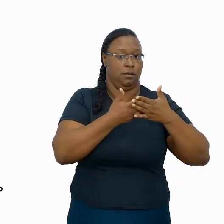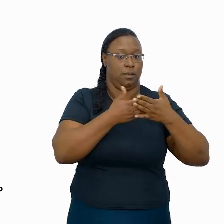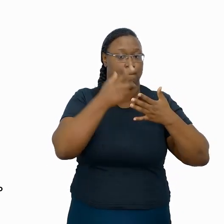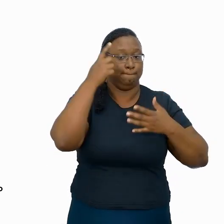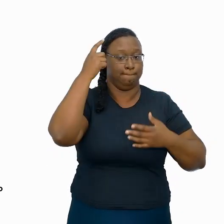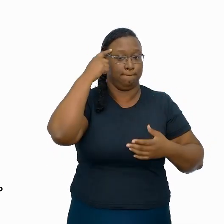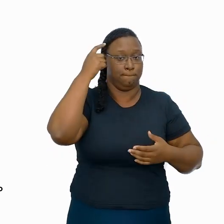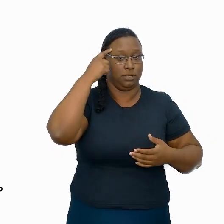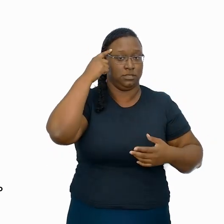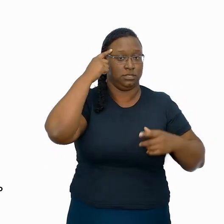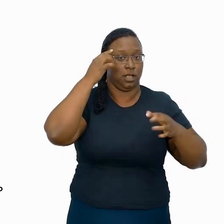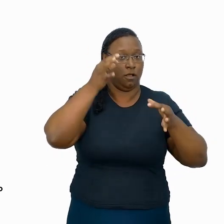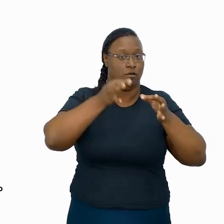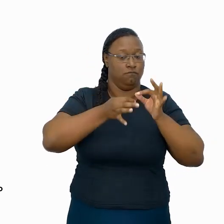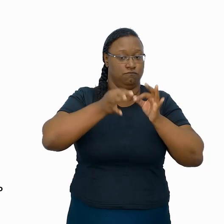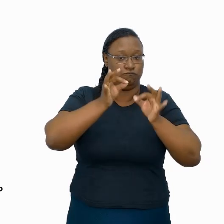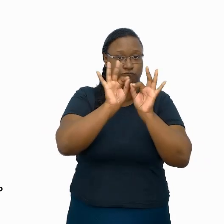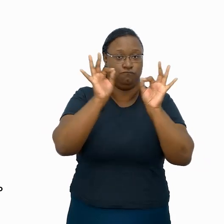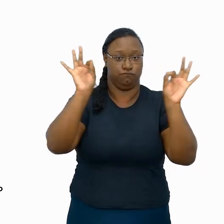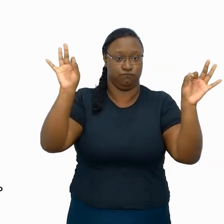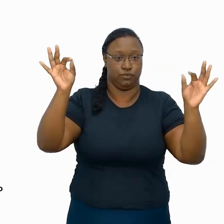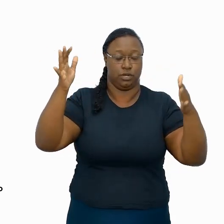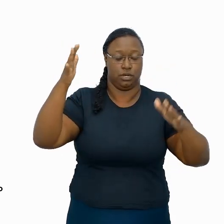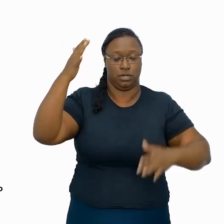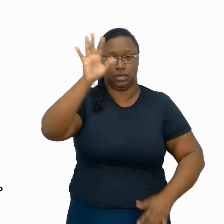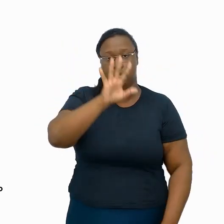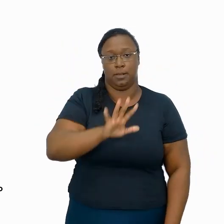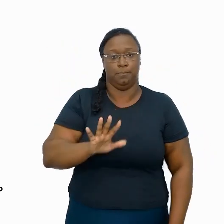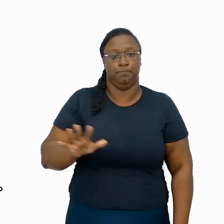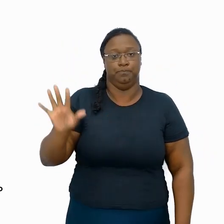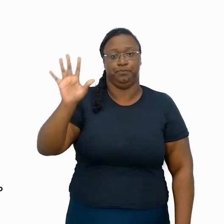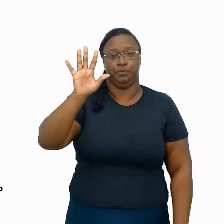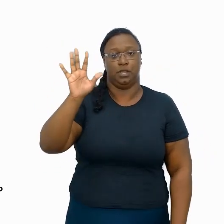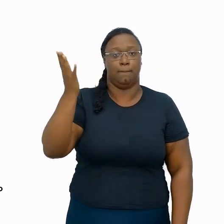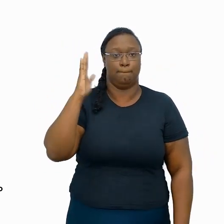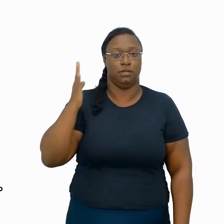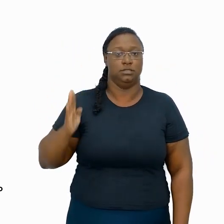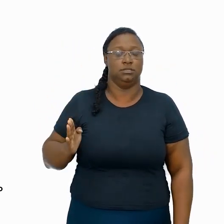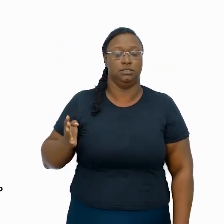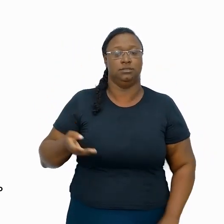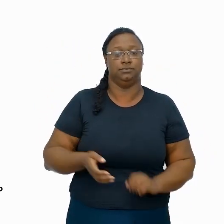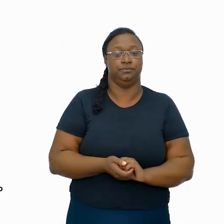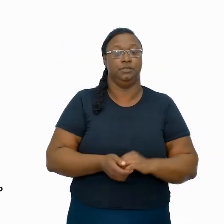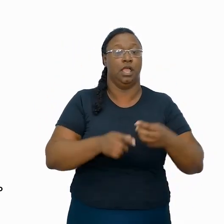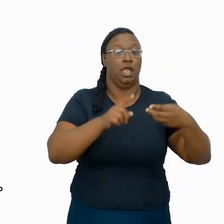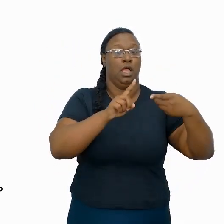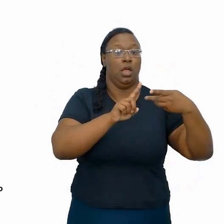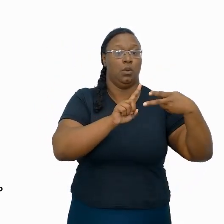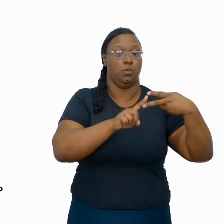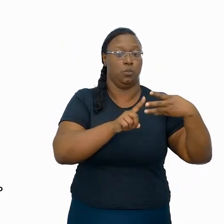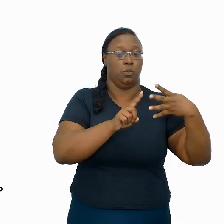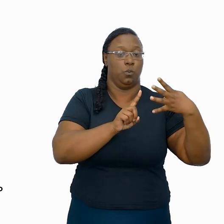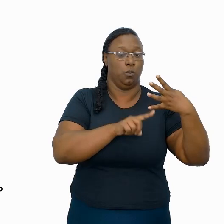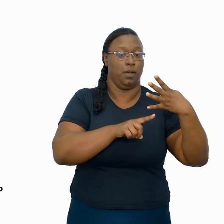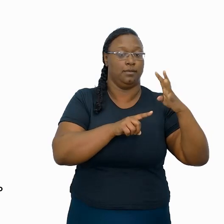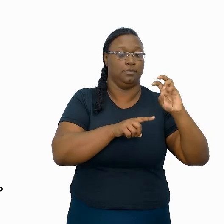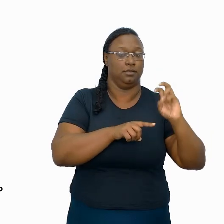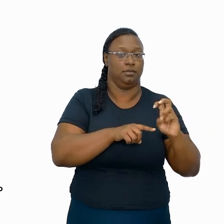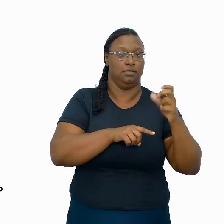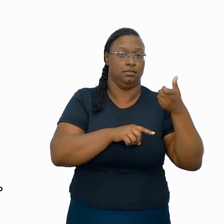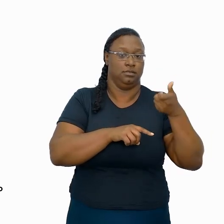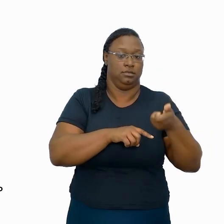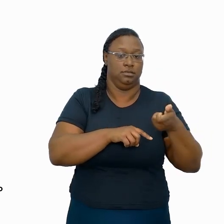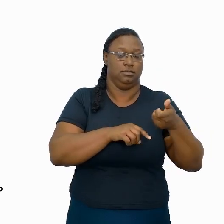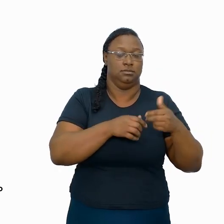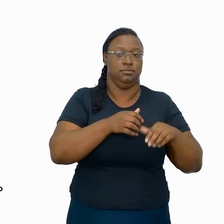energética brasileira, matriz elétrica brasileira, e na quarta, na quinta e na sexta aula, os impactos